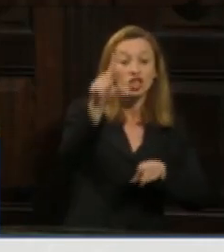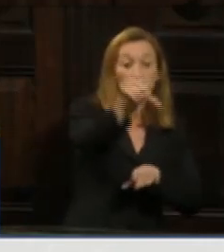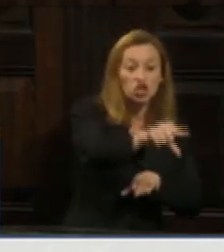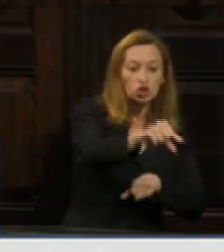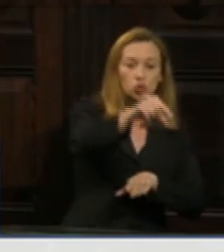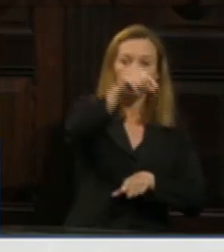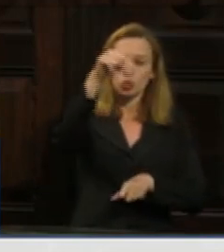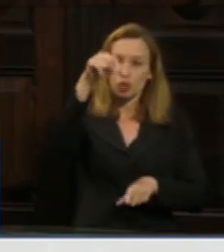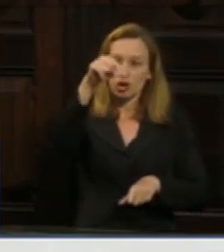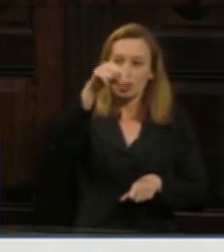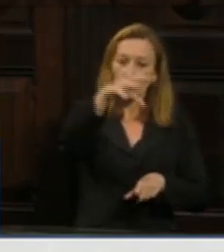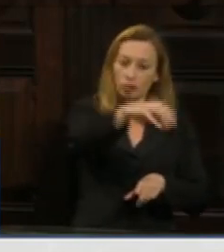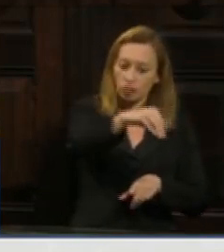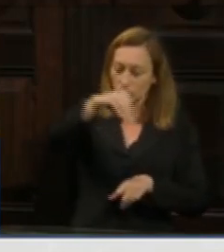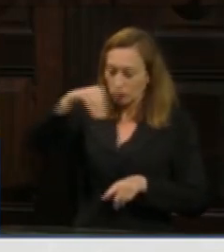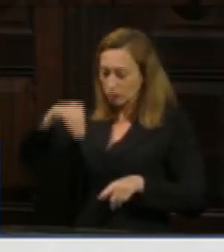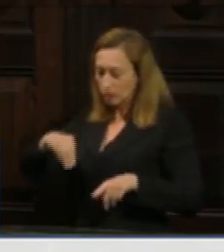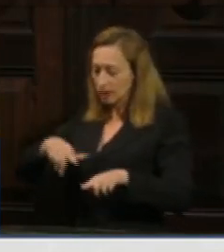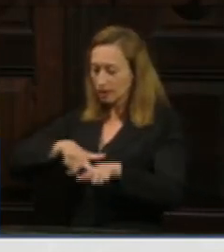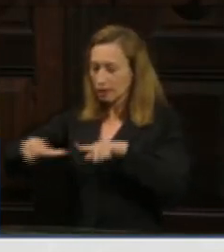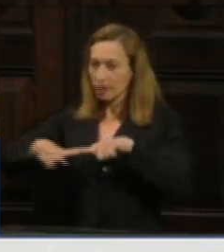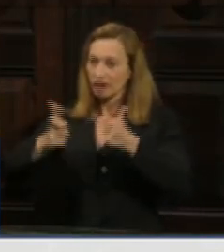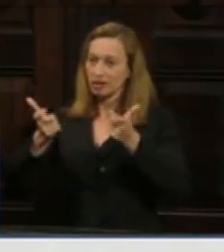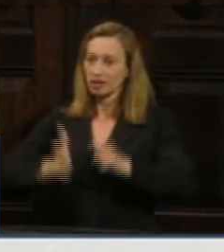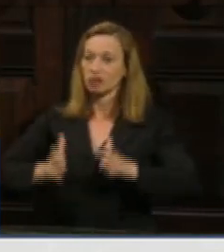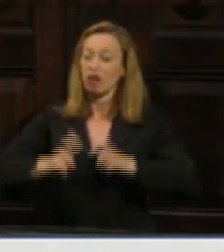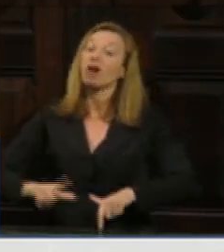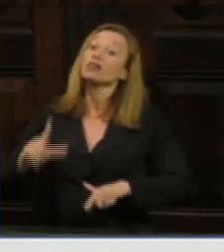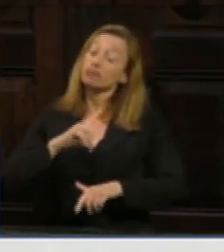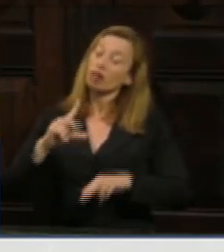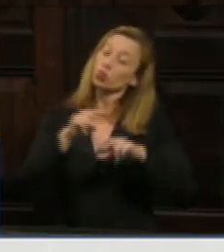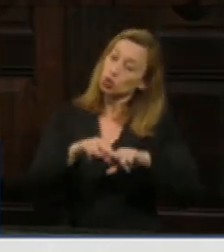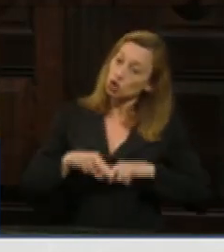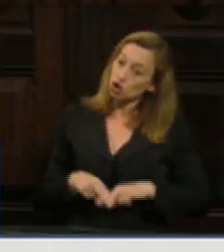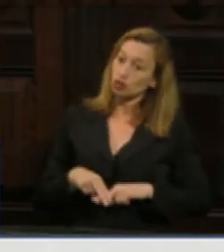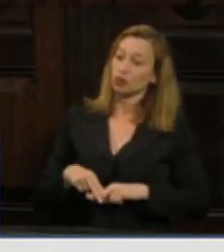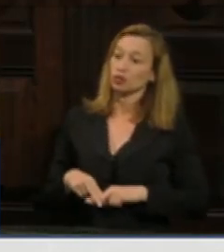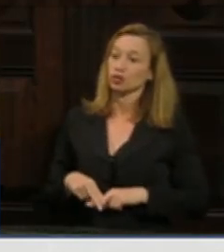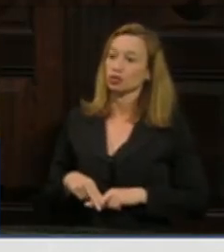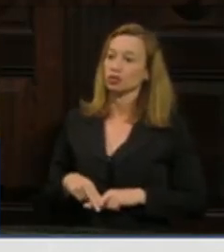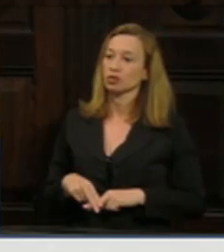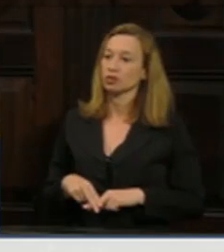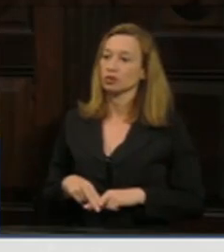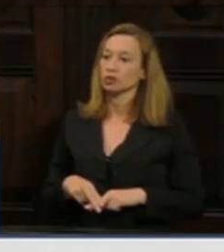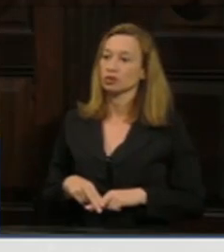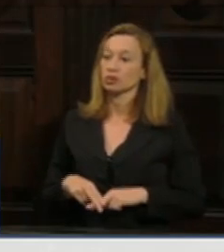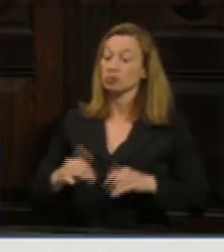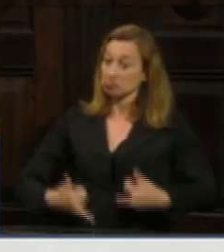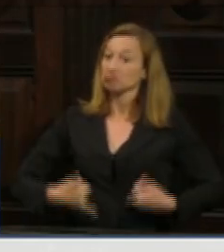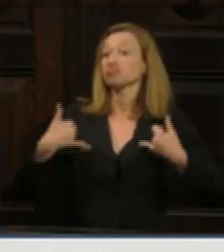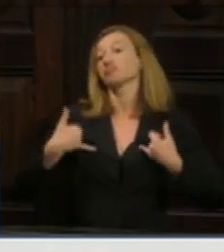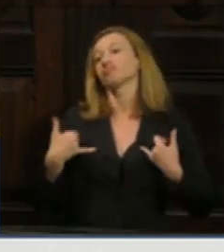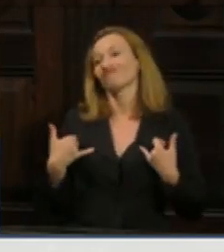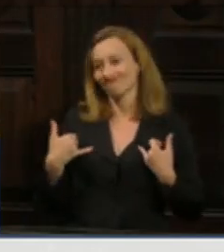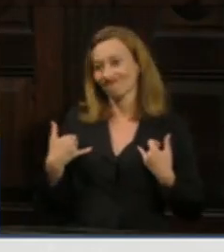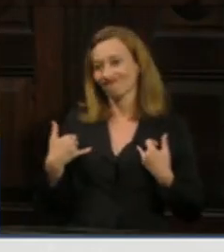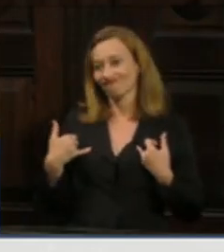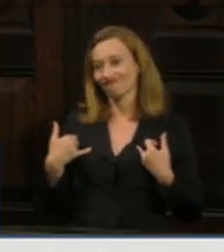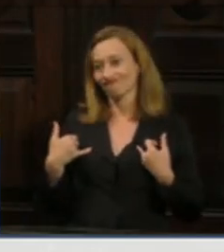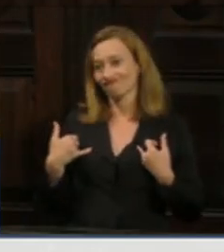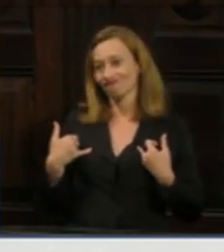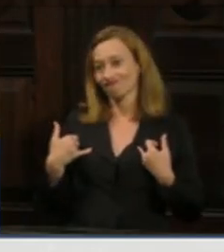uma maneira errada, uma maneira inadequada e, com certeza, como bem